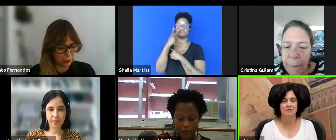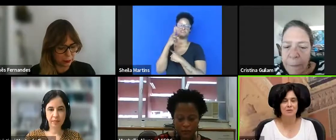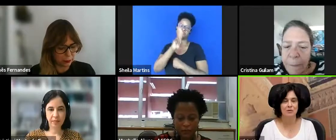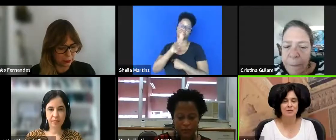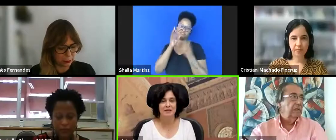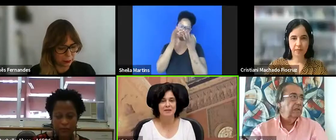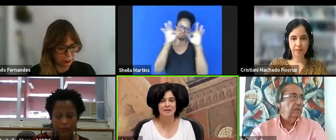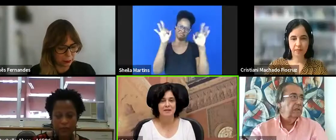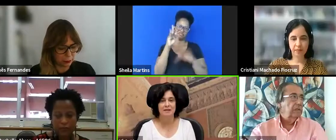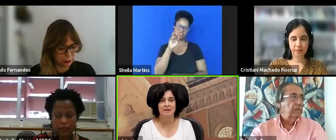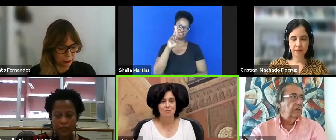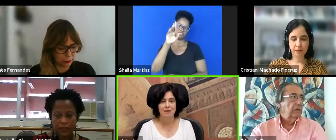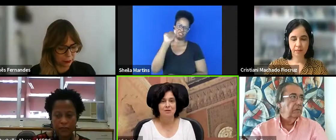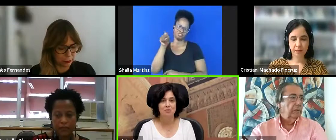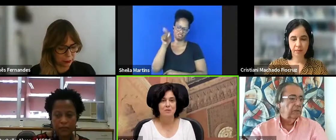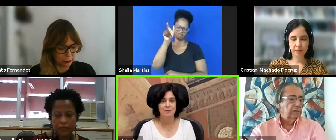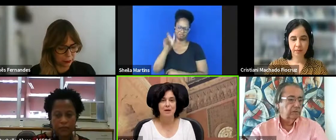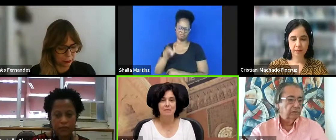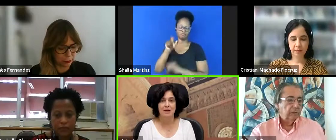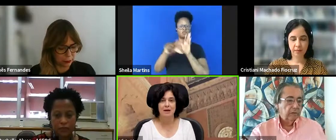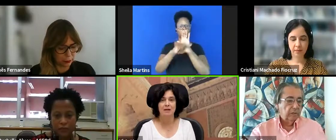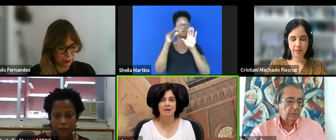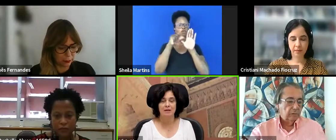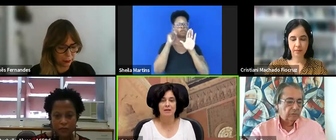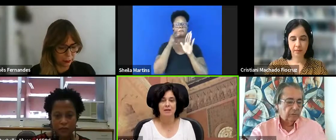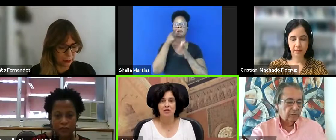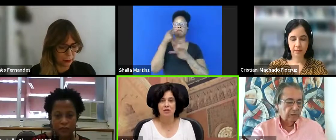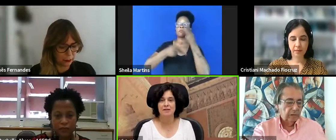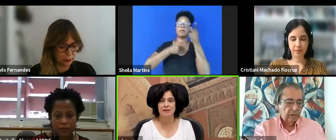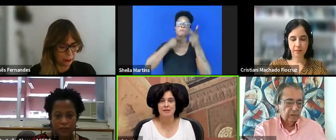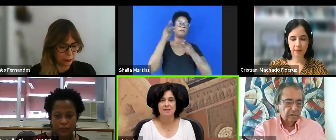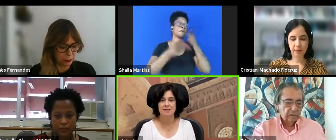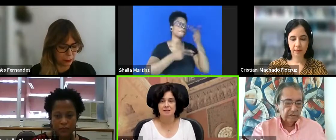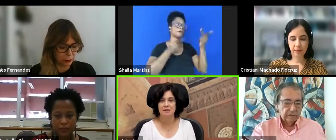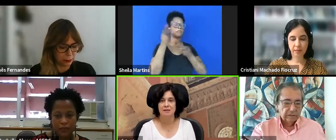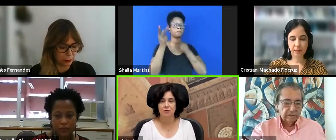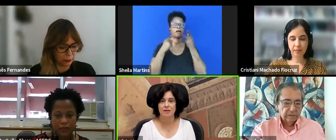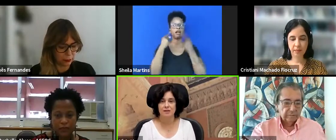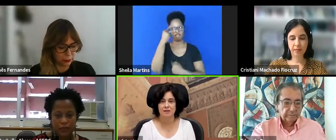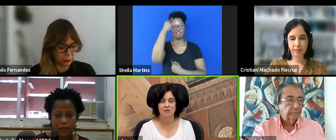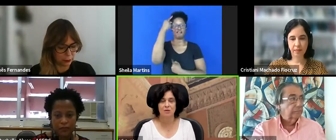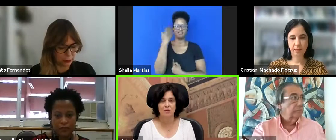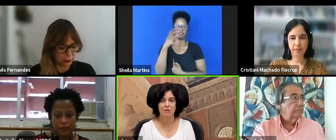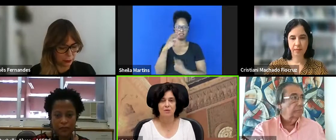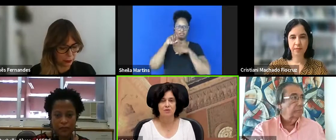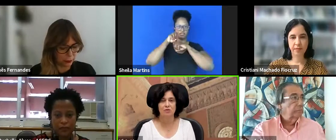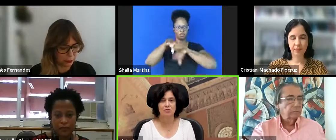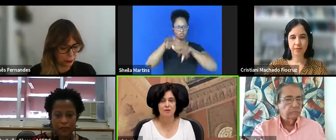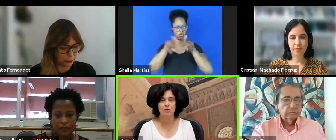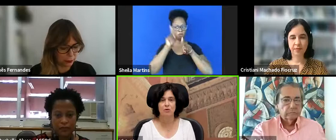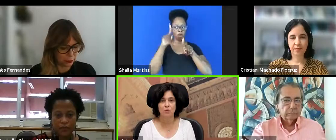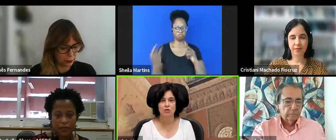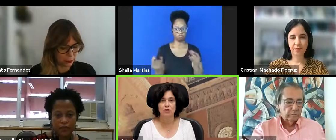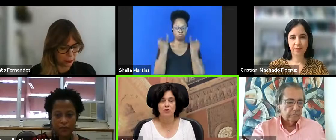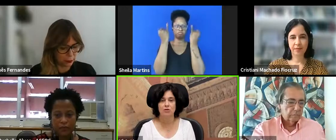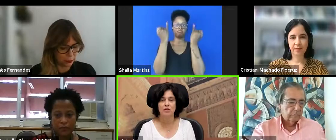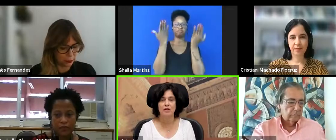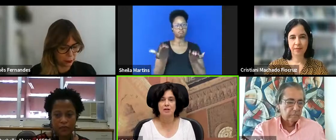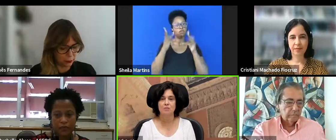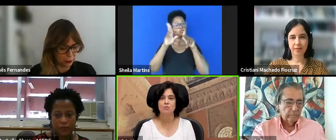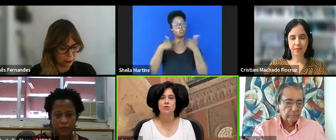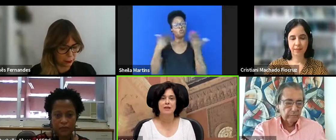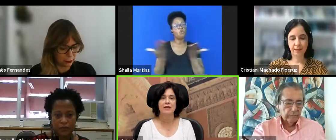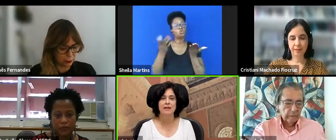Greta Thunberg, não passa de blá, blá, blá a ideia de que a ciência e a educação são importantes. Então, que hoje